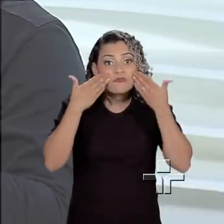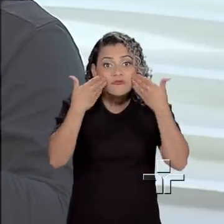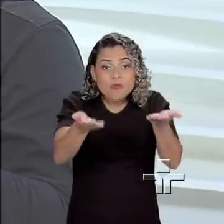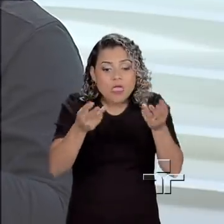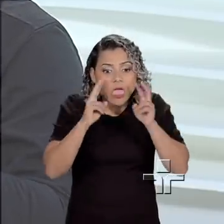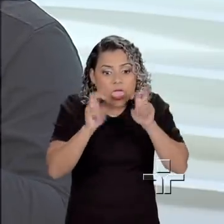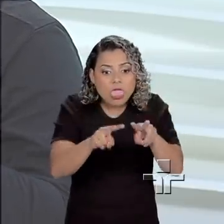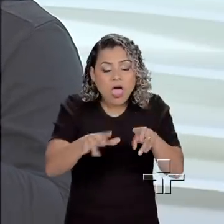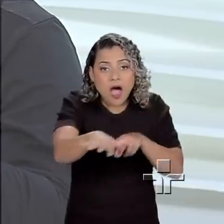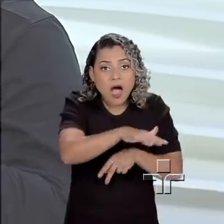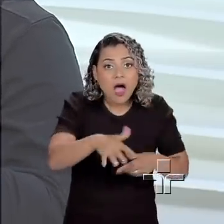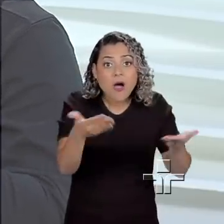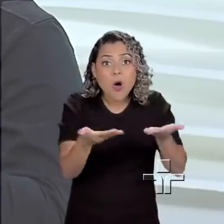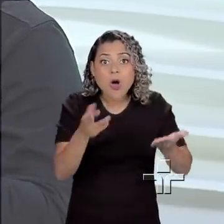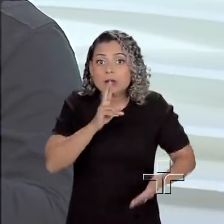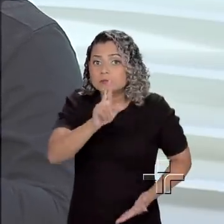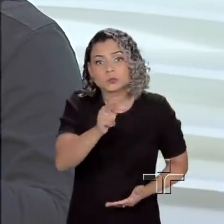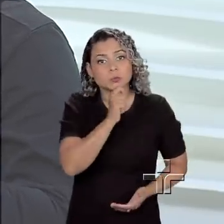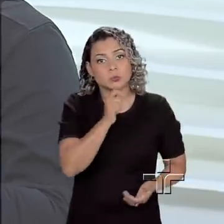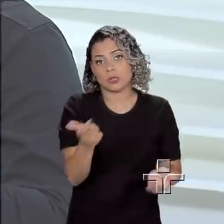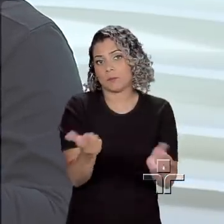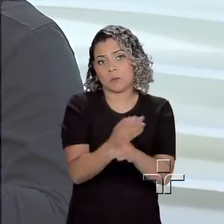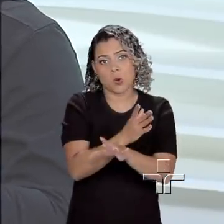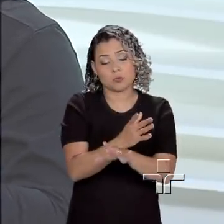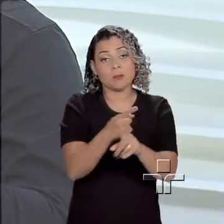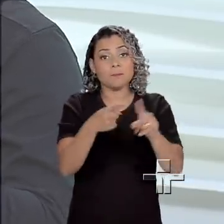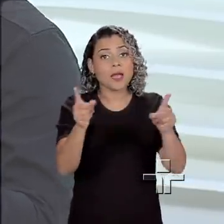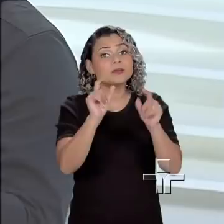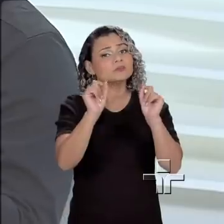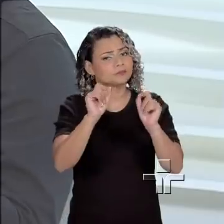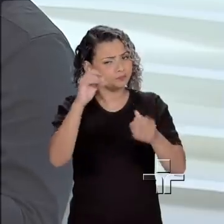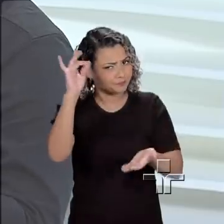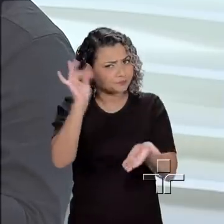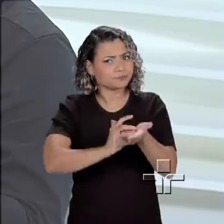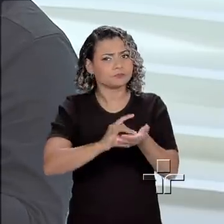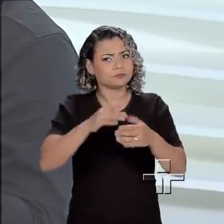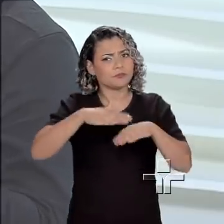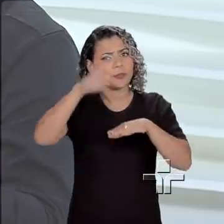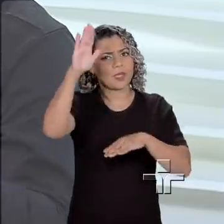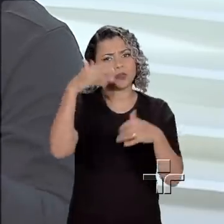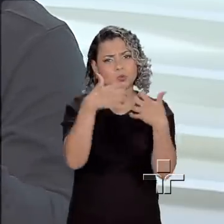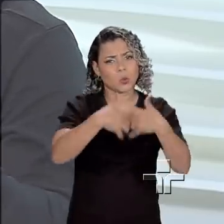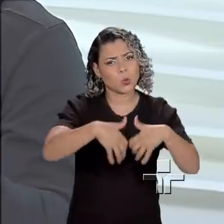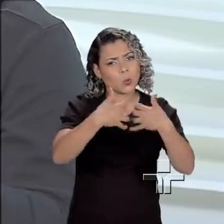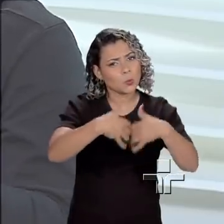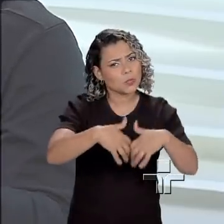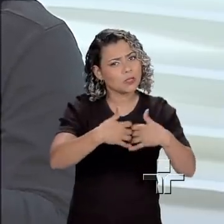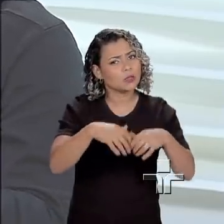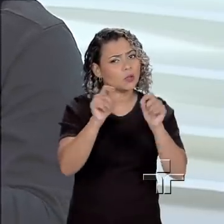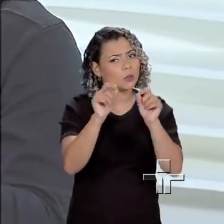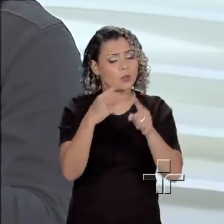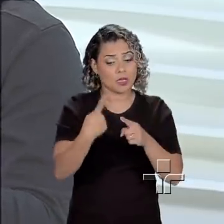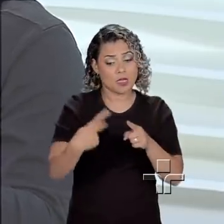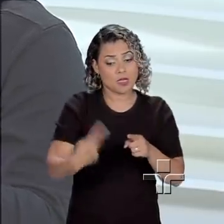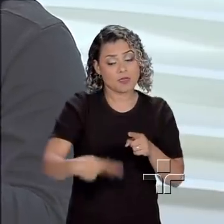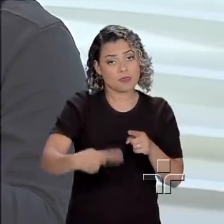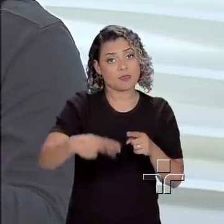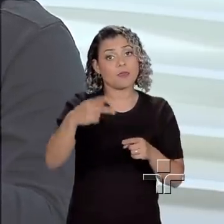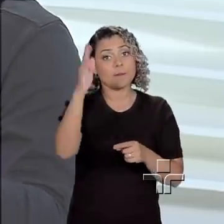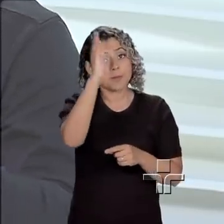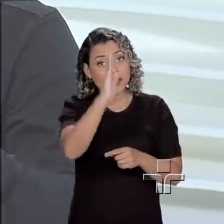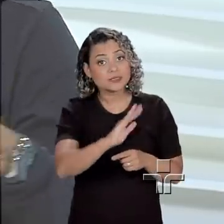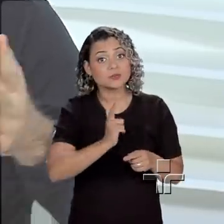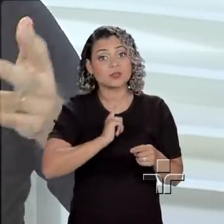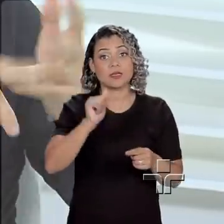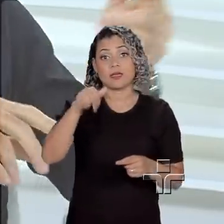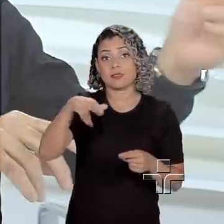que a resposta é um pouco mais complicada e envolve, aqui no Brasil, envolve a Anatel, envolve